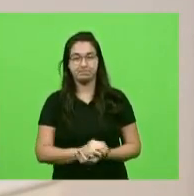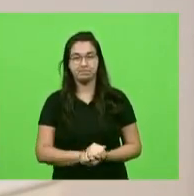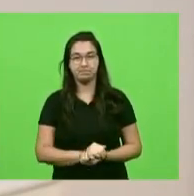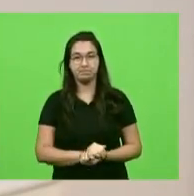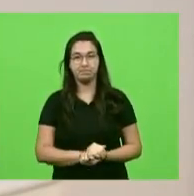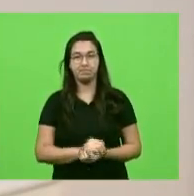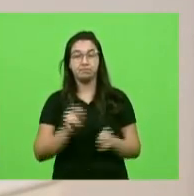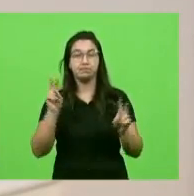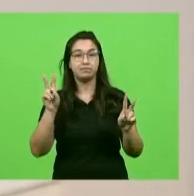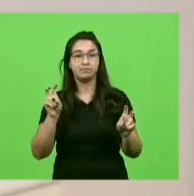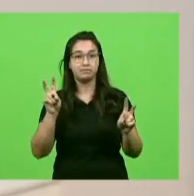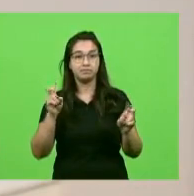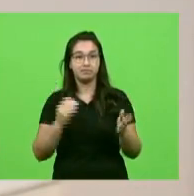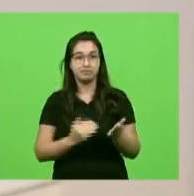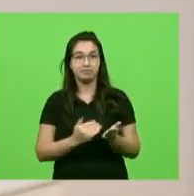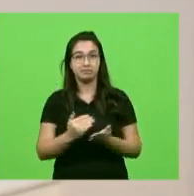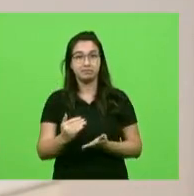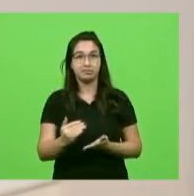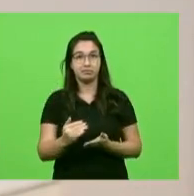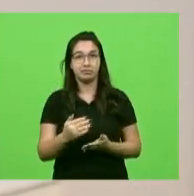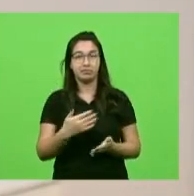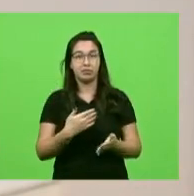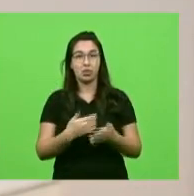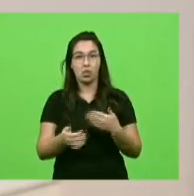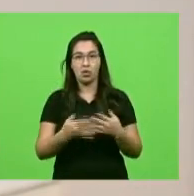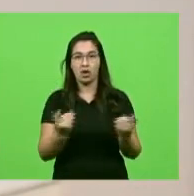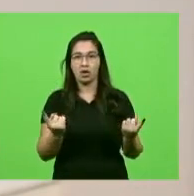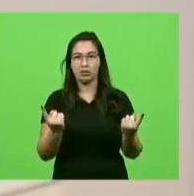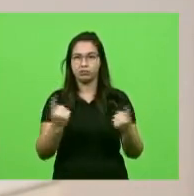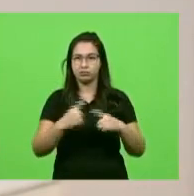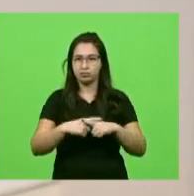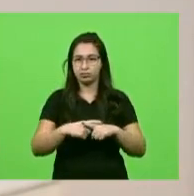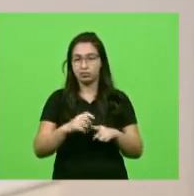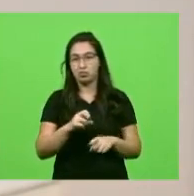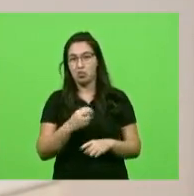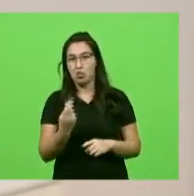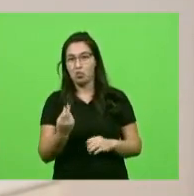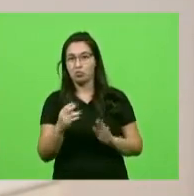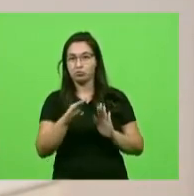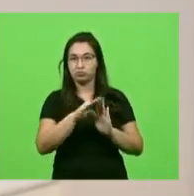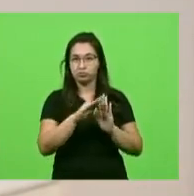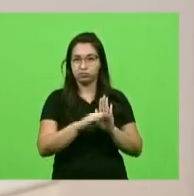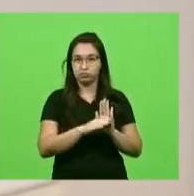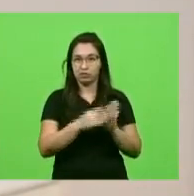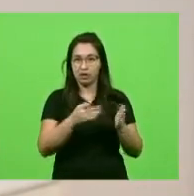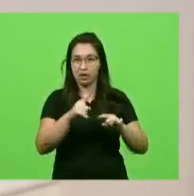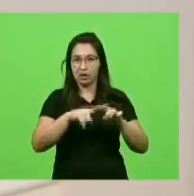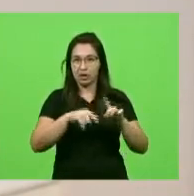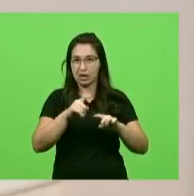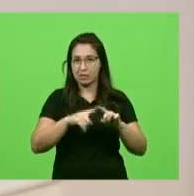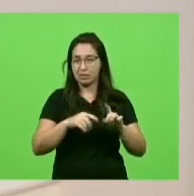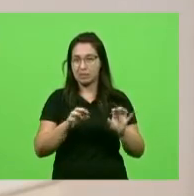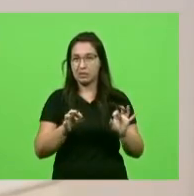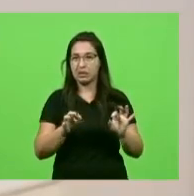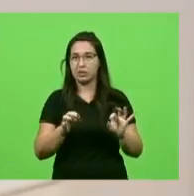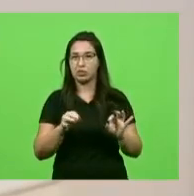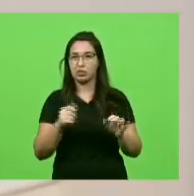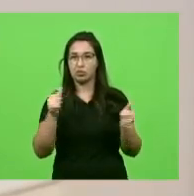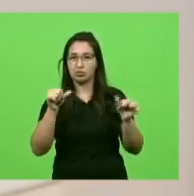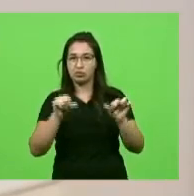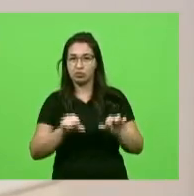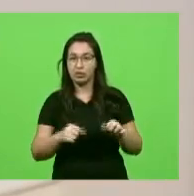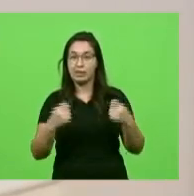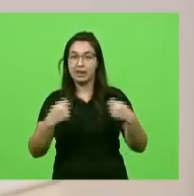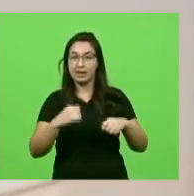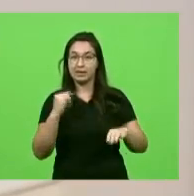aspas, qualquer divergência ou não conformidade nos equipamentos recebidos deve ser comunicado